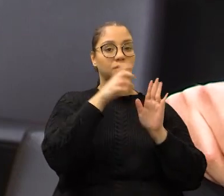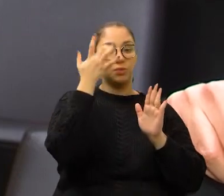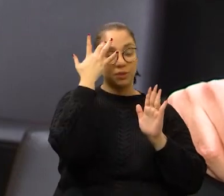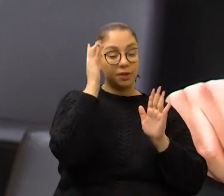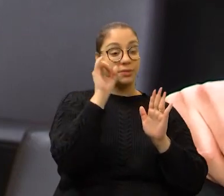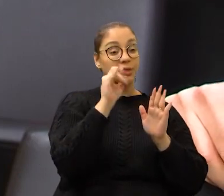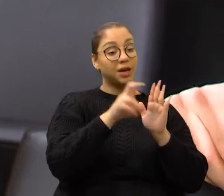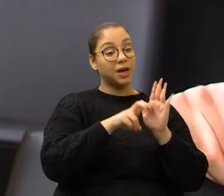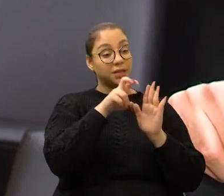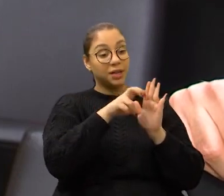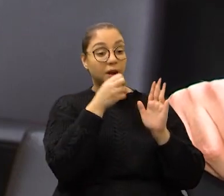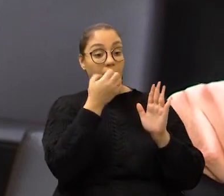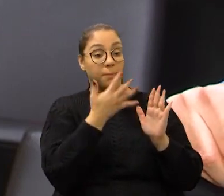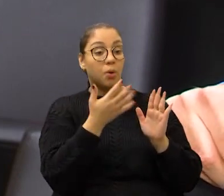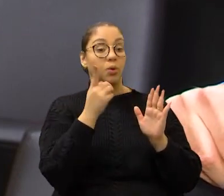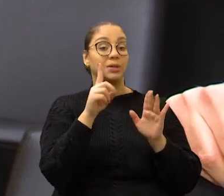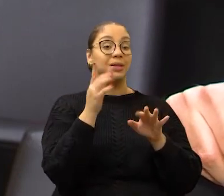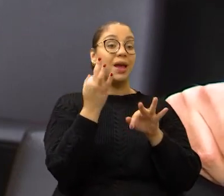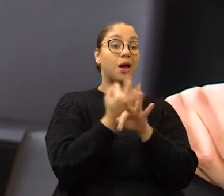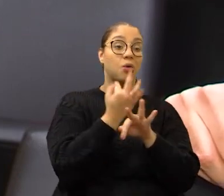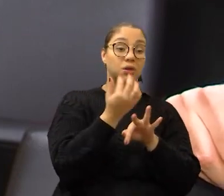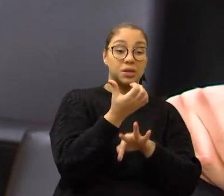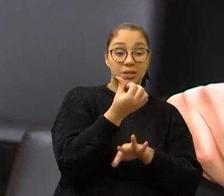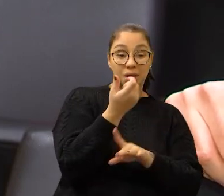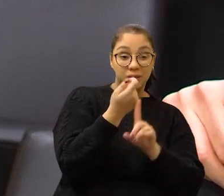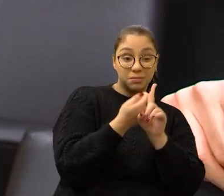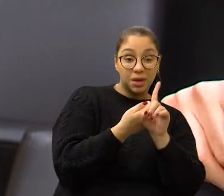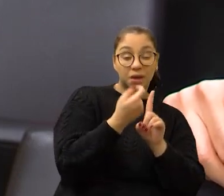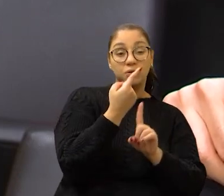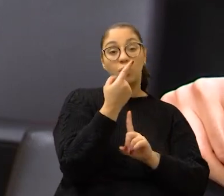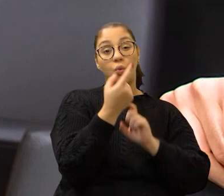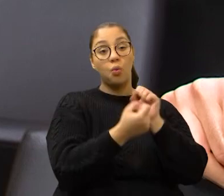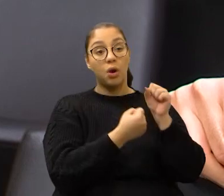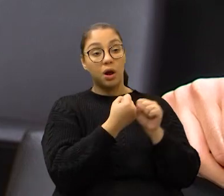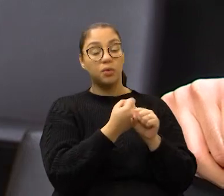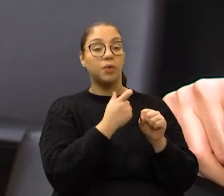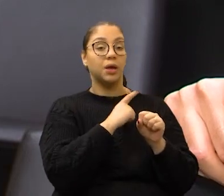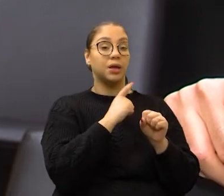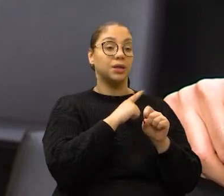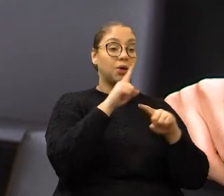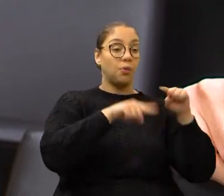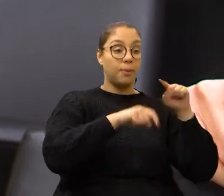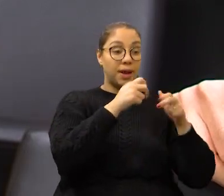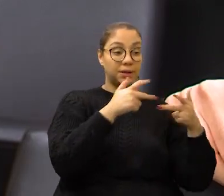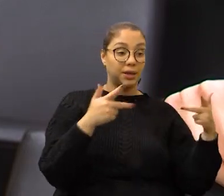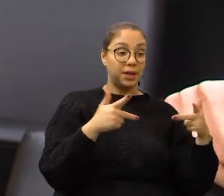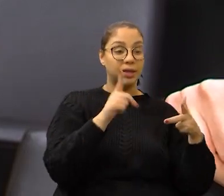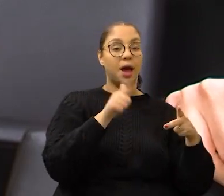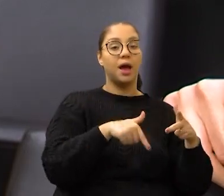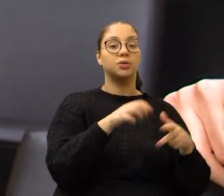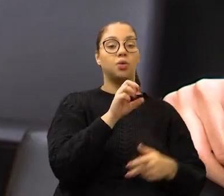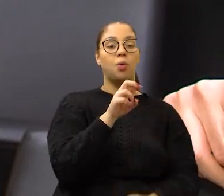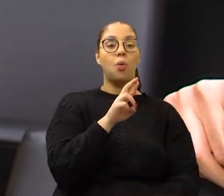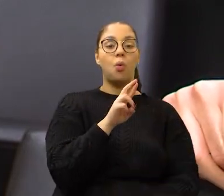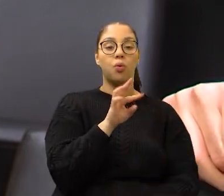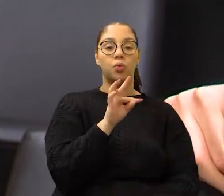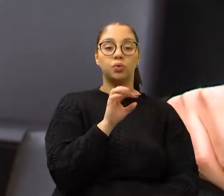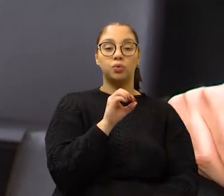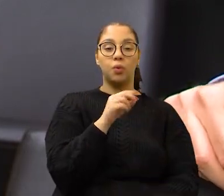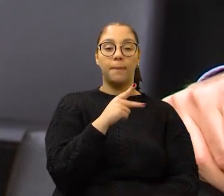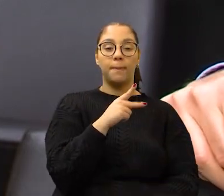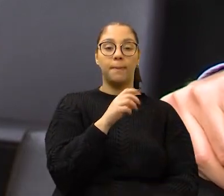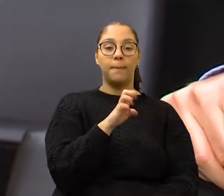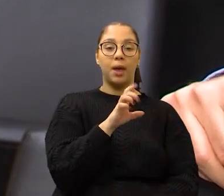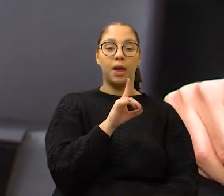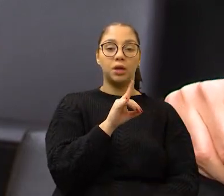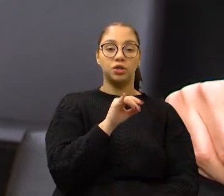gente não sabe se a cadeira está boa, se ela vai aguentar 6 meses ou 1 ano. Com o banco de materiais ortopédicos vai haver um